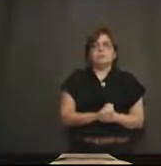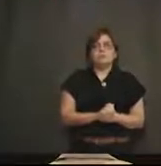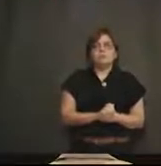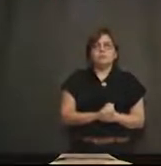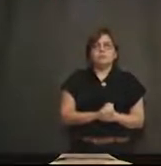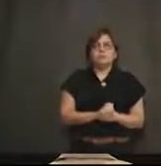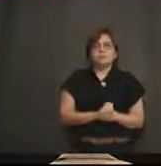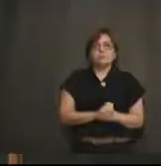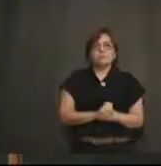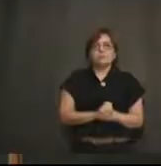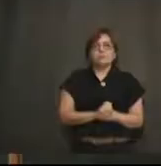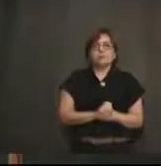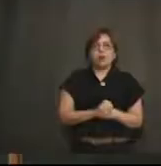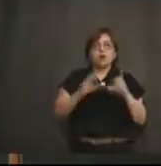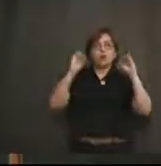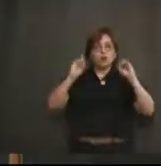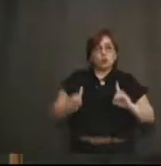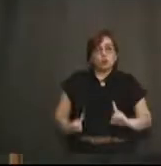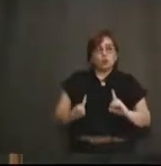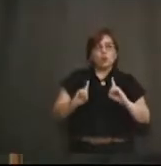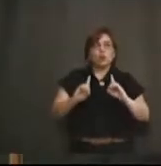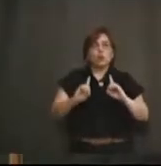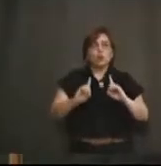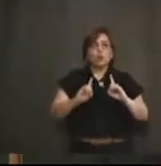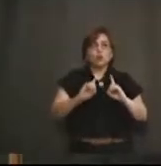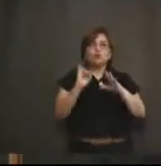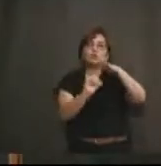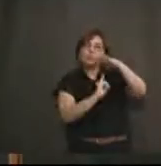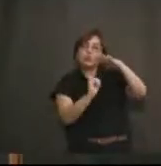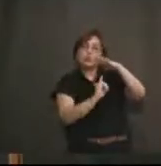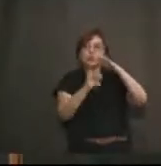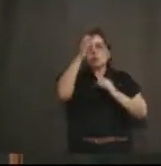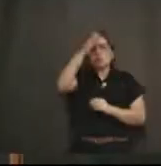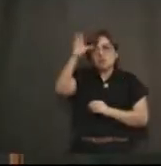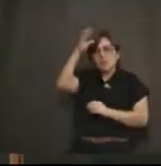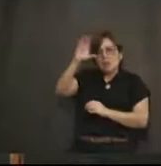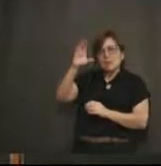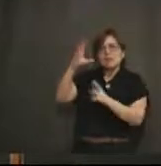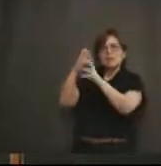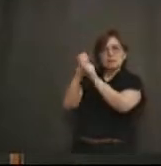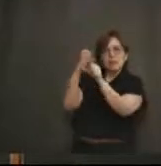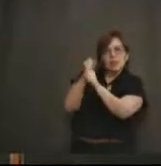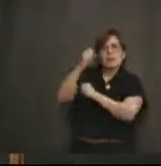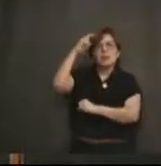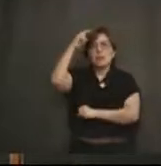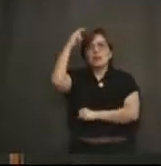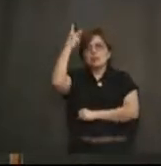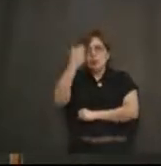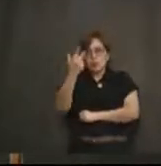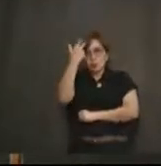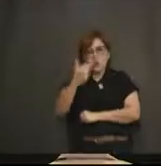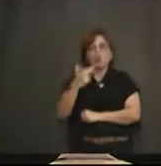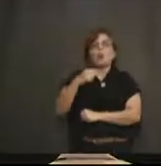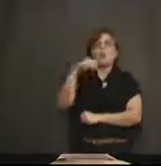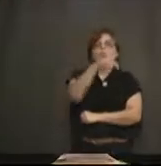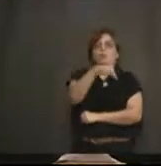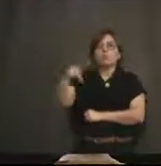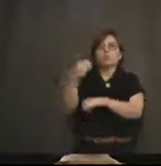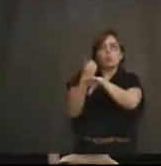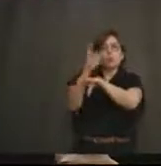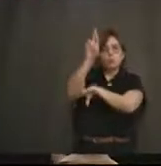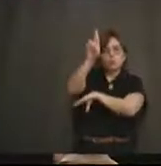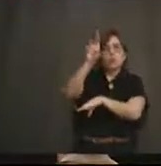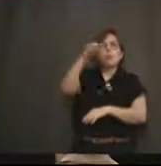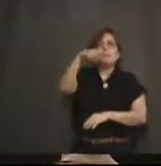O diretor do Instituto de Ciências Exatas e Naturais, ICEM, professor doutor Marcos Monteiro Diniz.